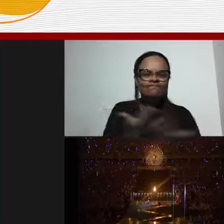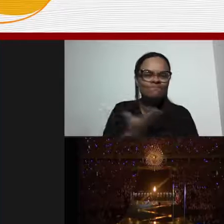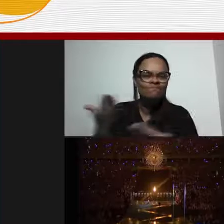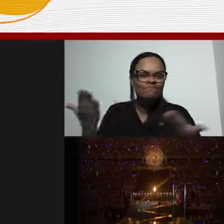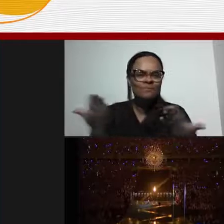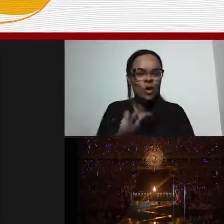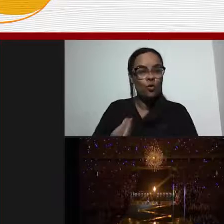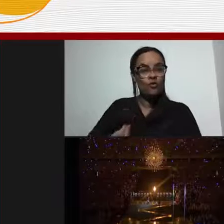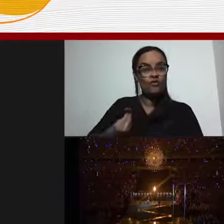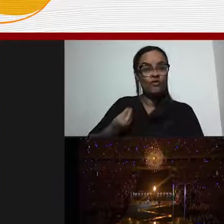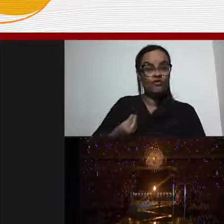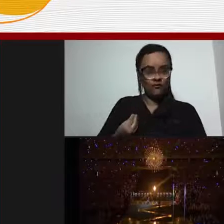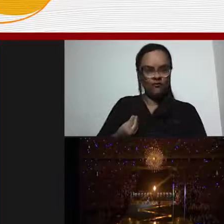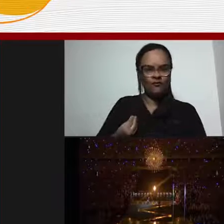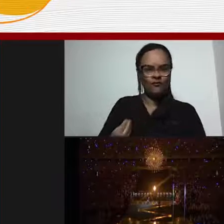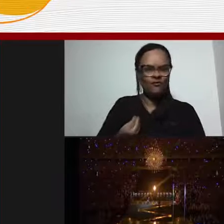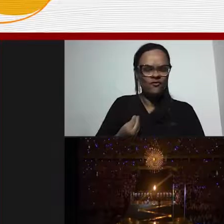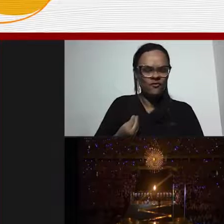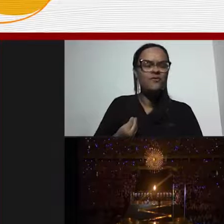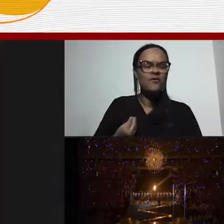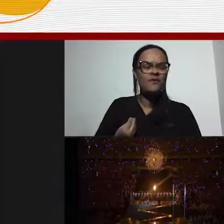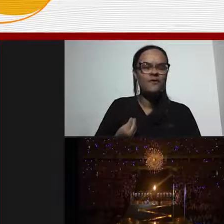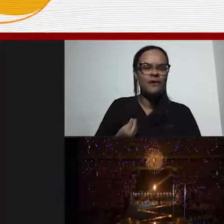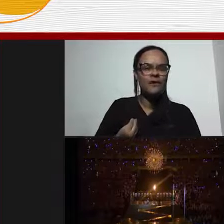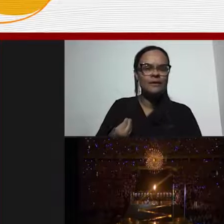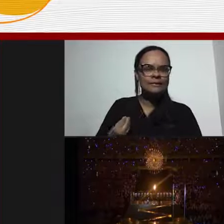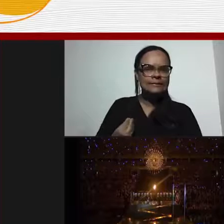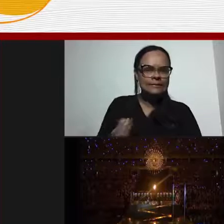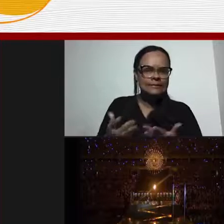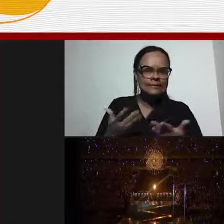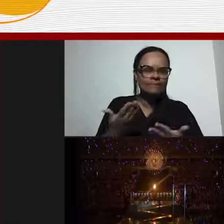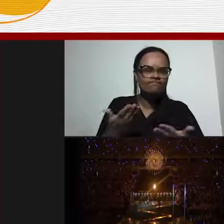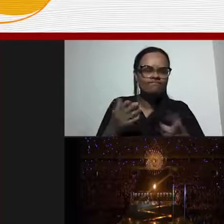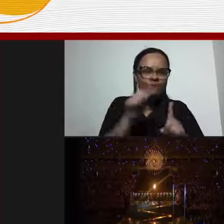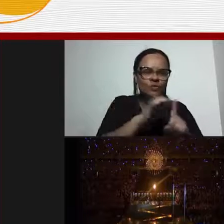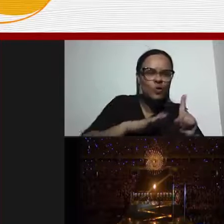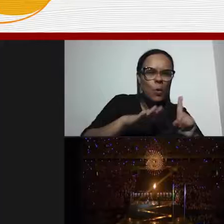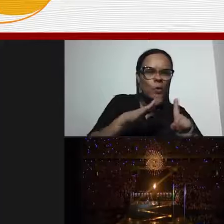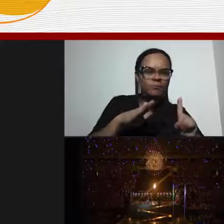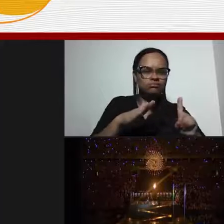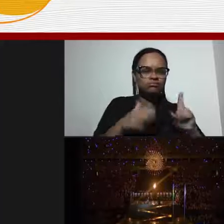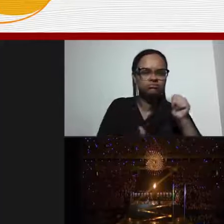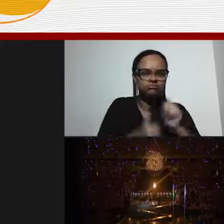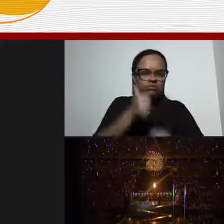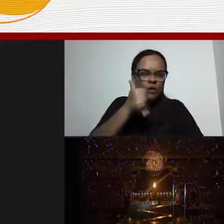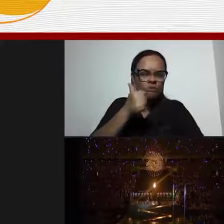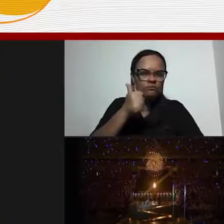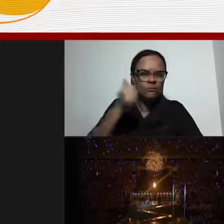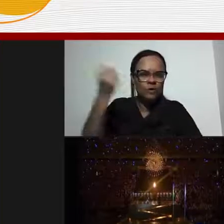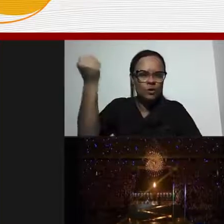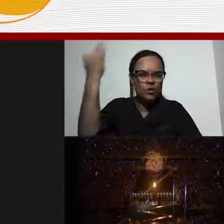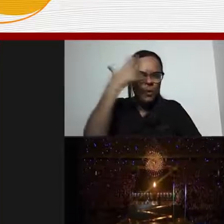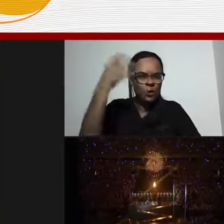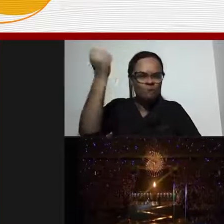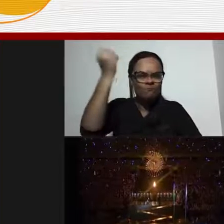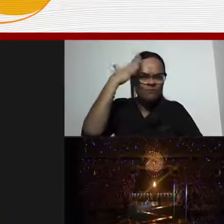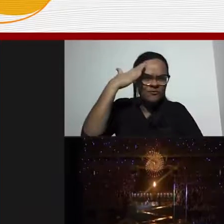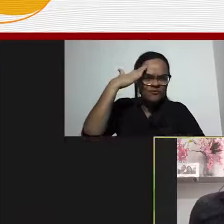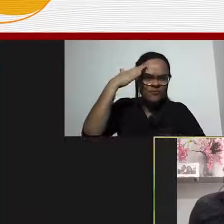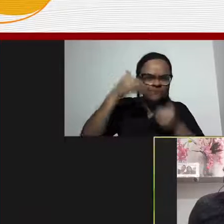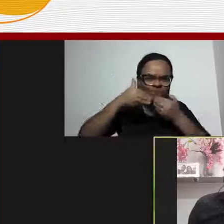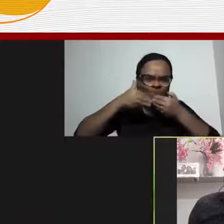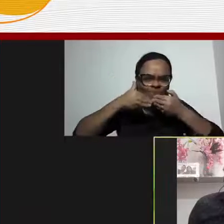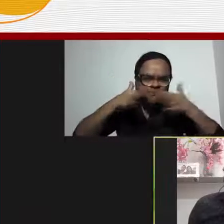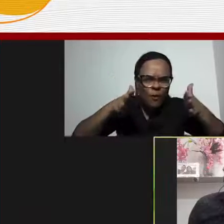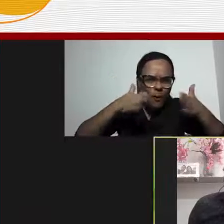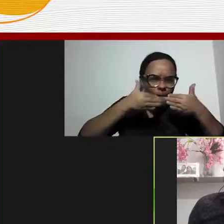viver o esporte. Você acendeu um farol que ilumina na escuridão as pessoas com